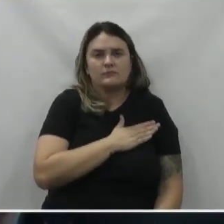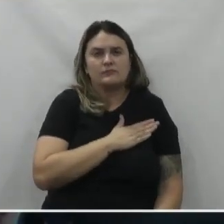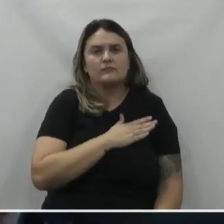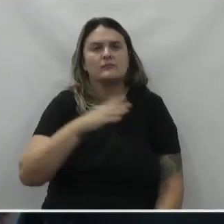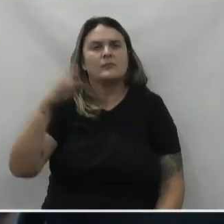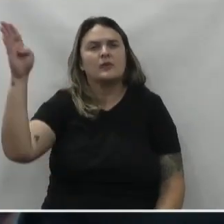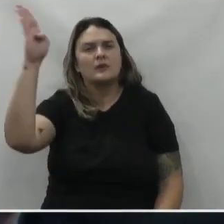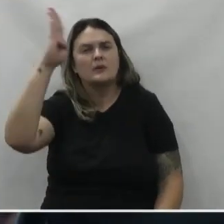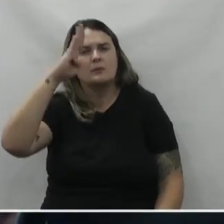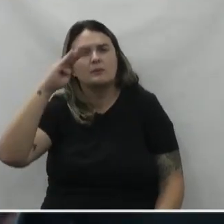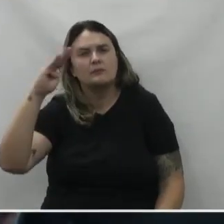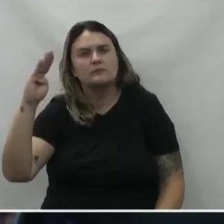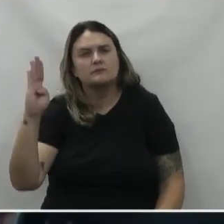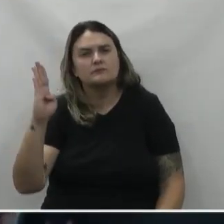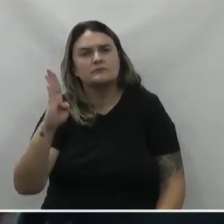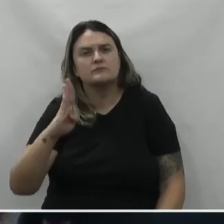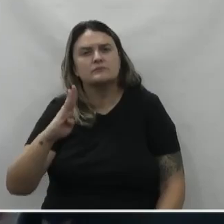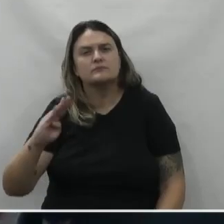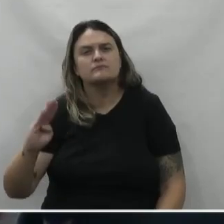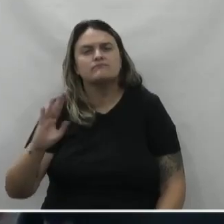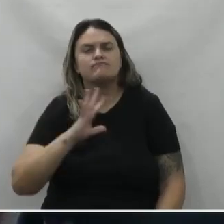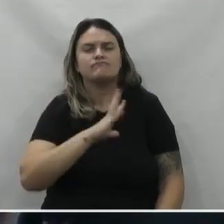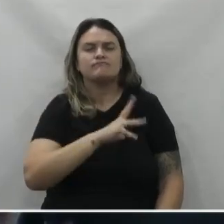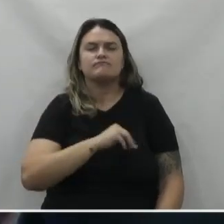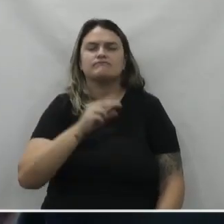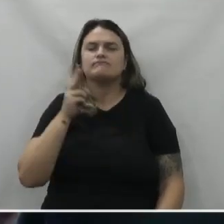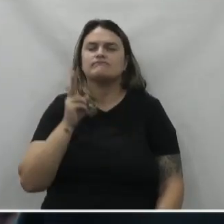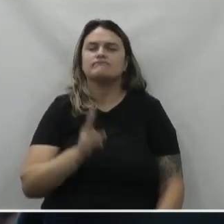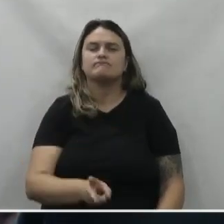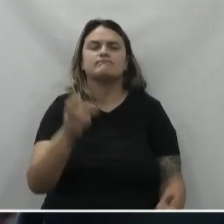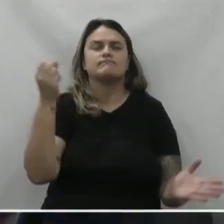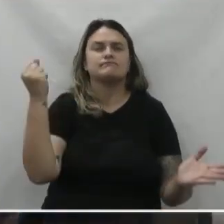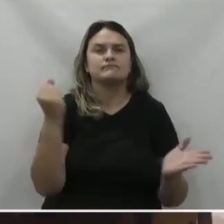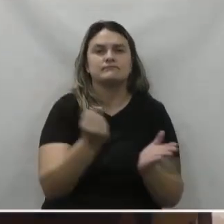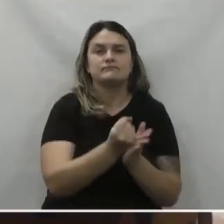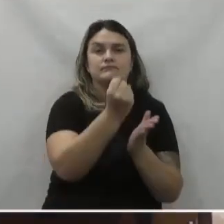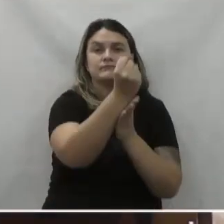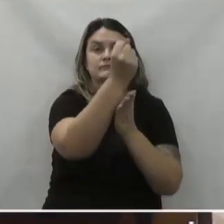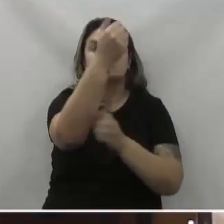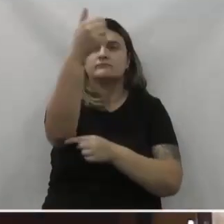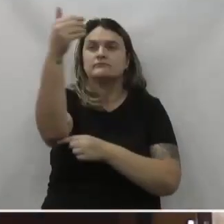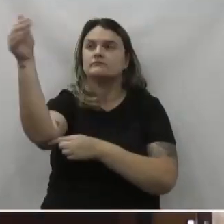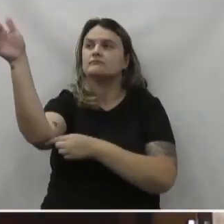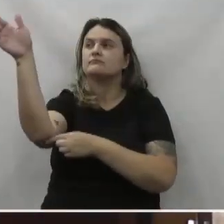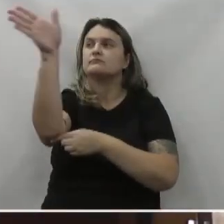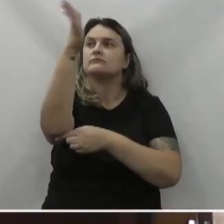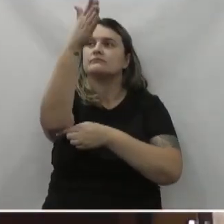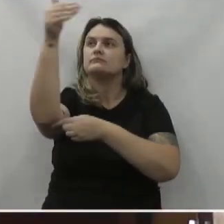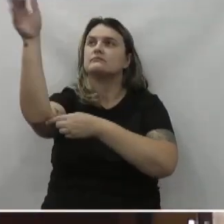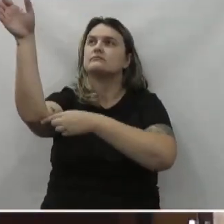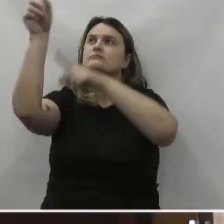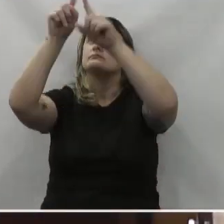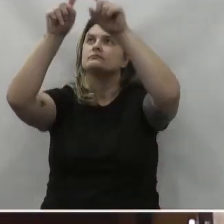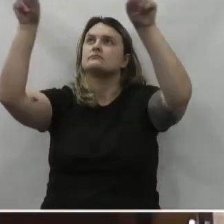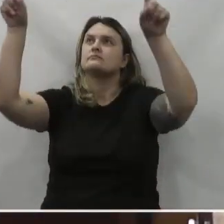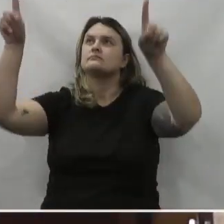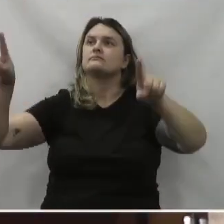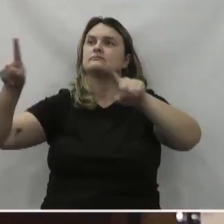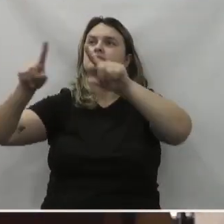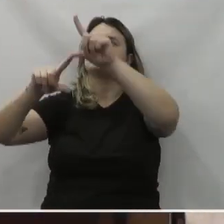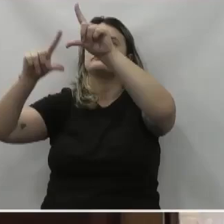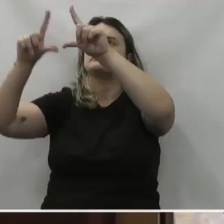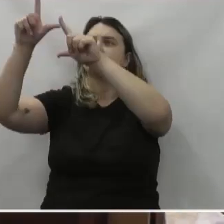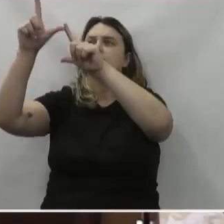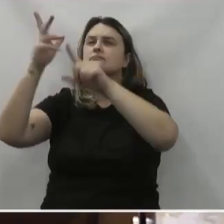missão, Brasil de amor eterno, sempre símbolo, olá para o que sentas